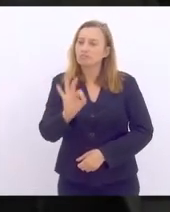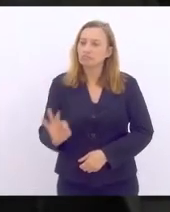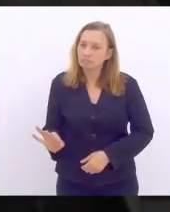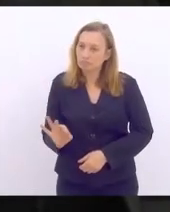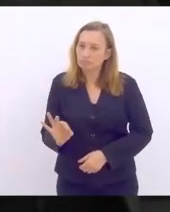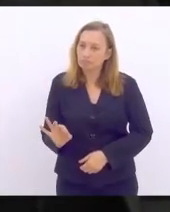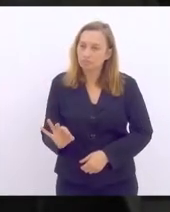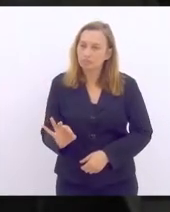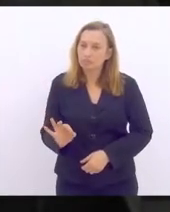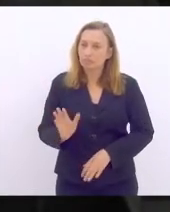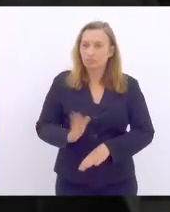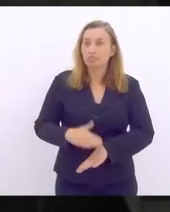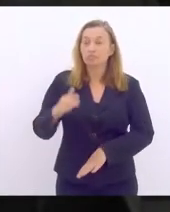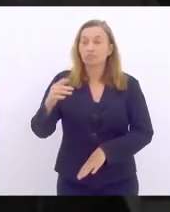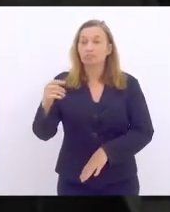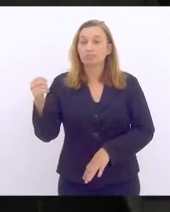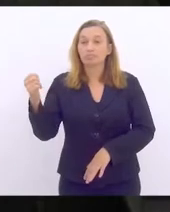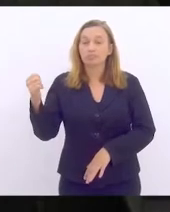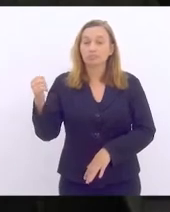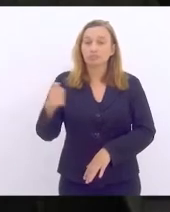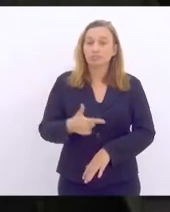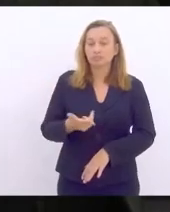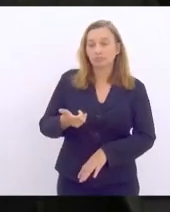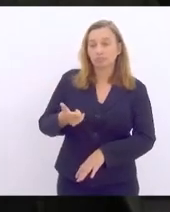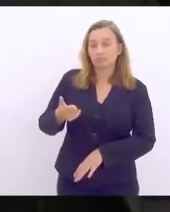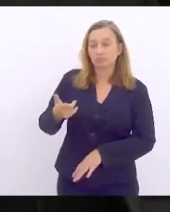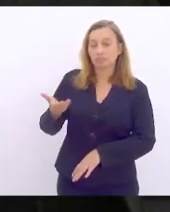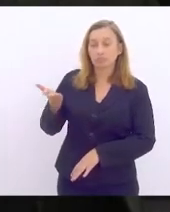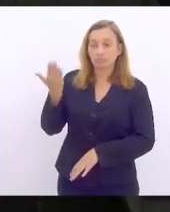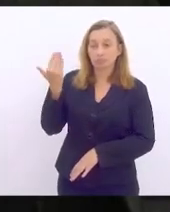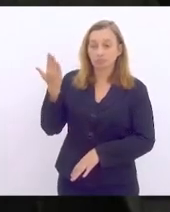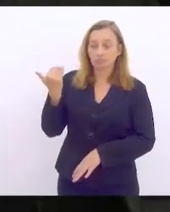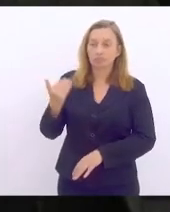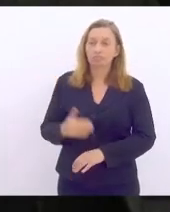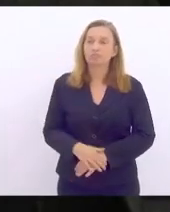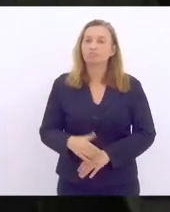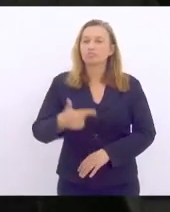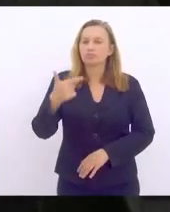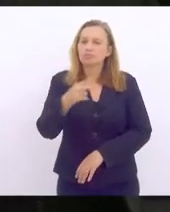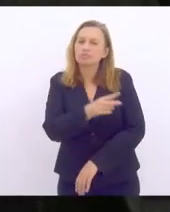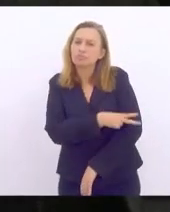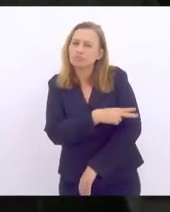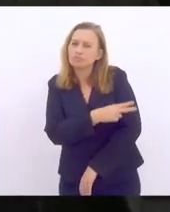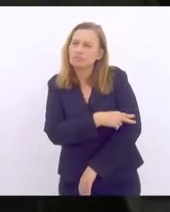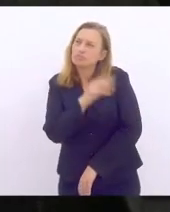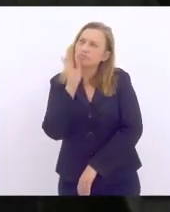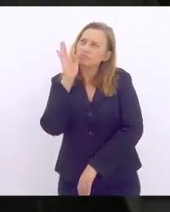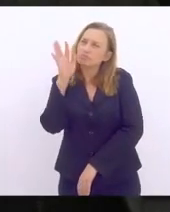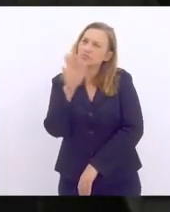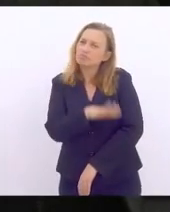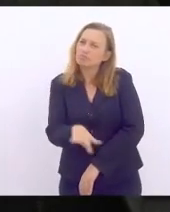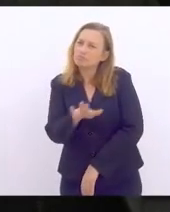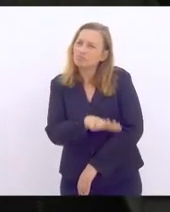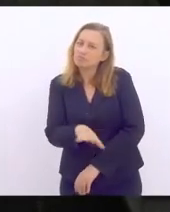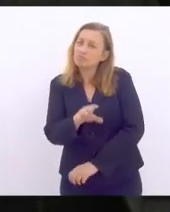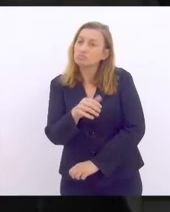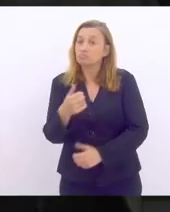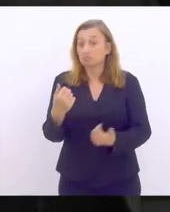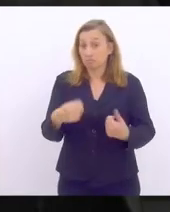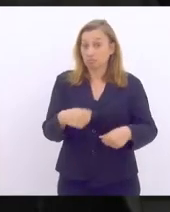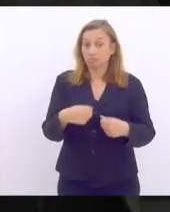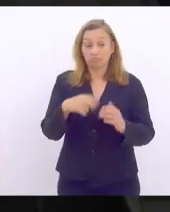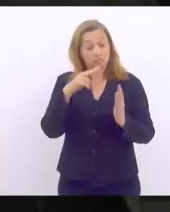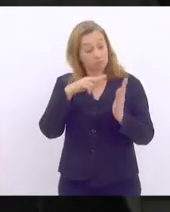33,8%. mais do que dobrou a senhora imaginar que no segundo ano a criança que deveria